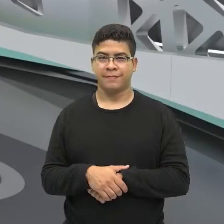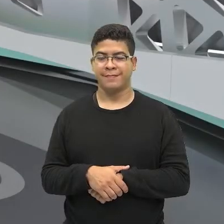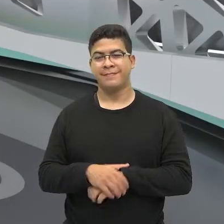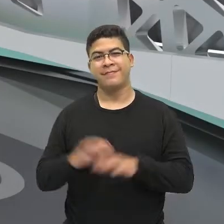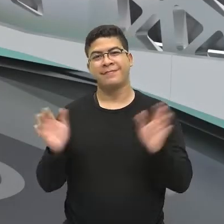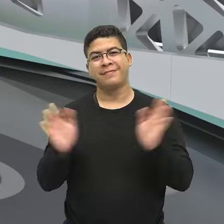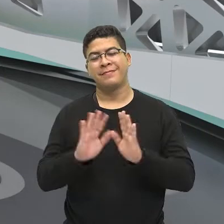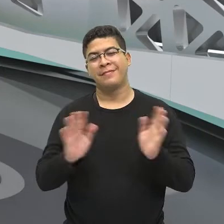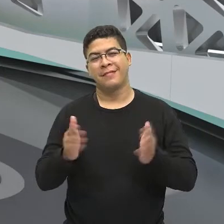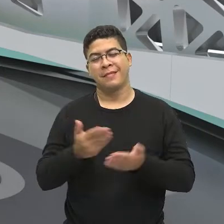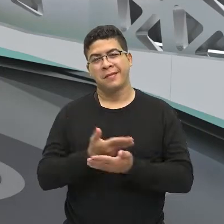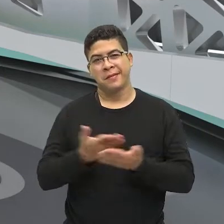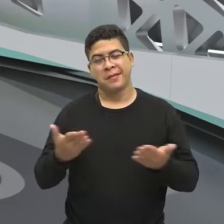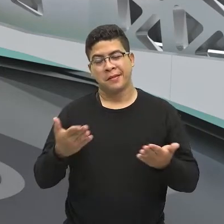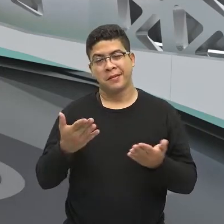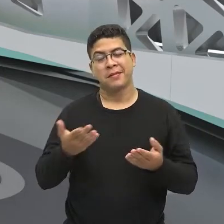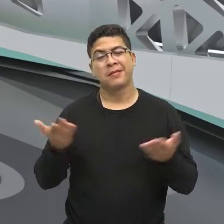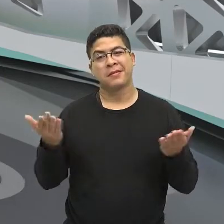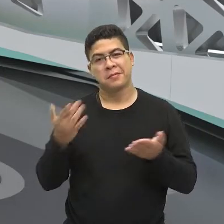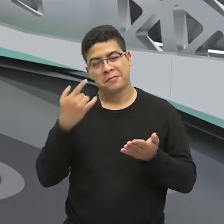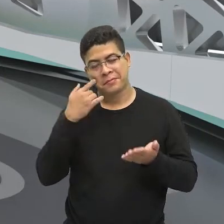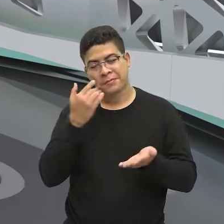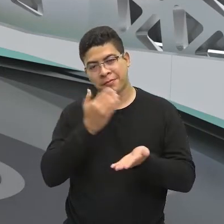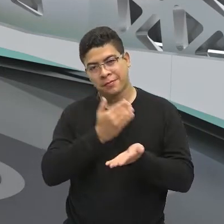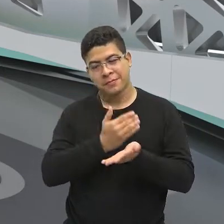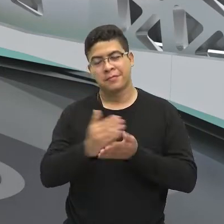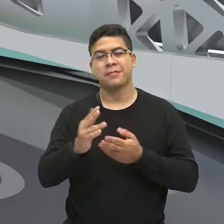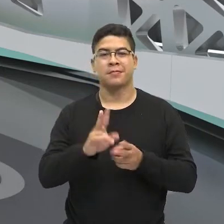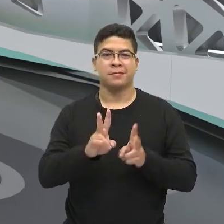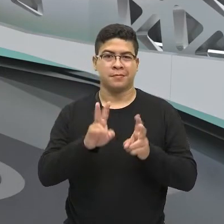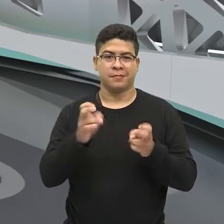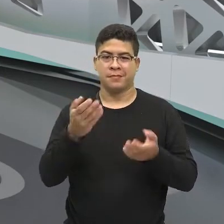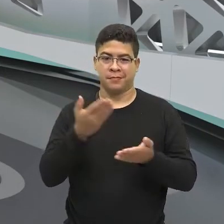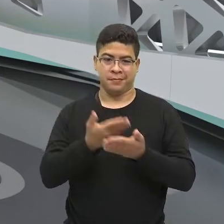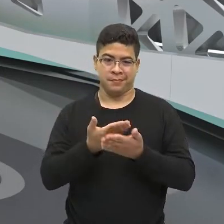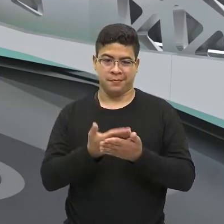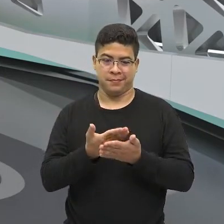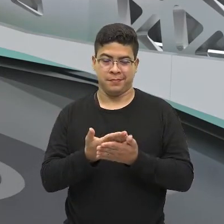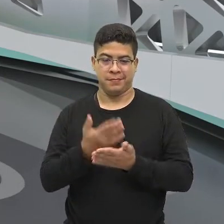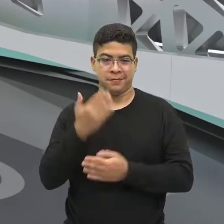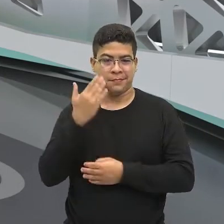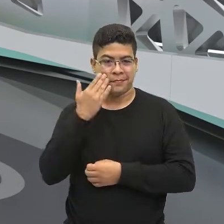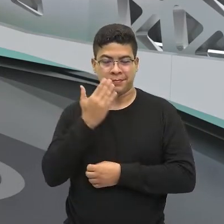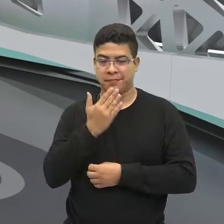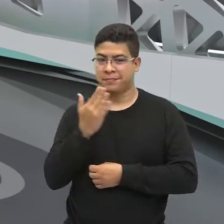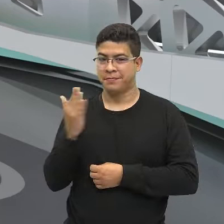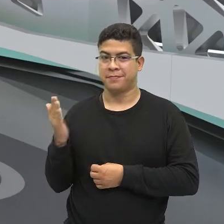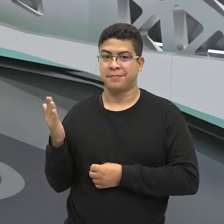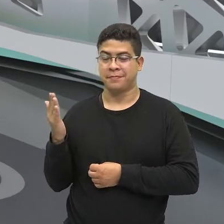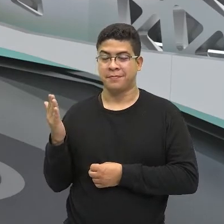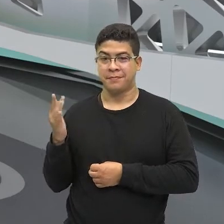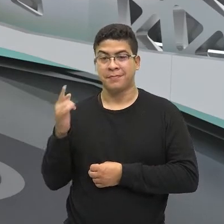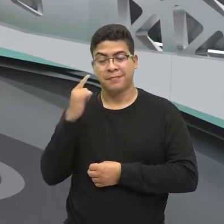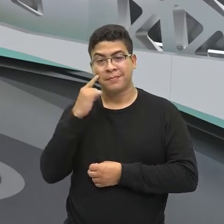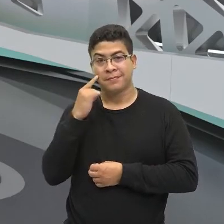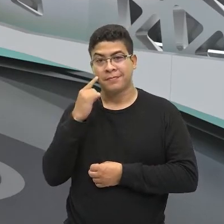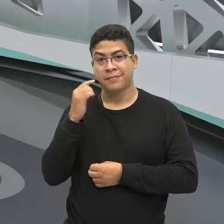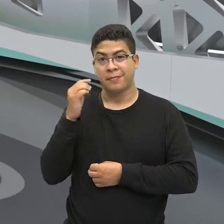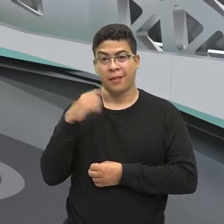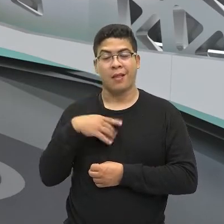Olá, gente! Agora a gente vai iniciar nossa aula. A gente vai falar deste